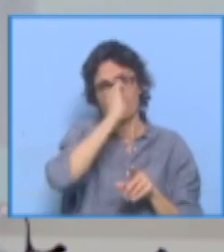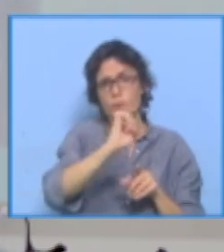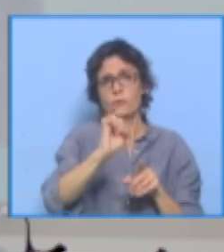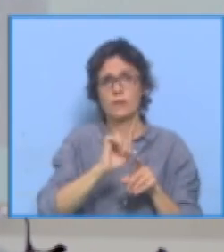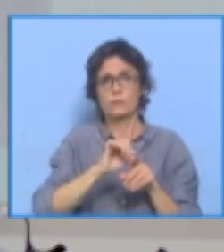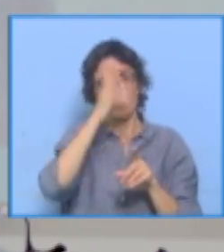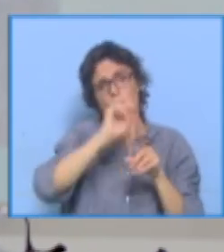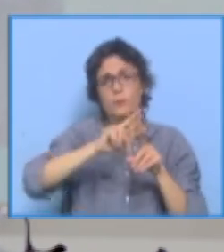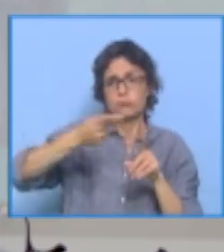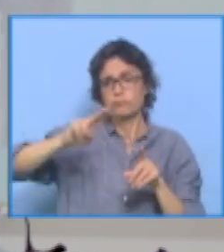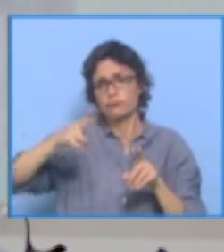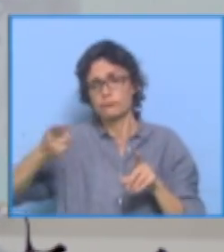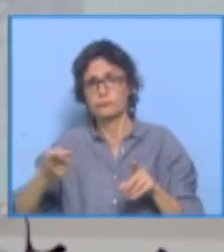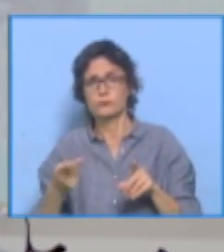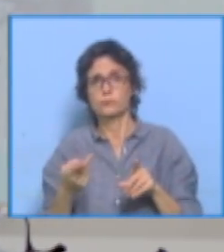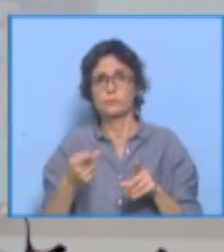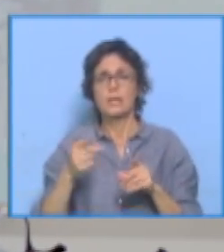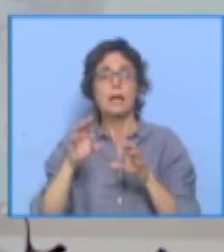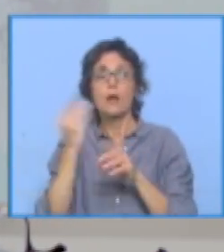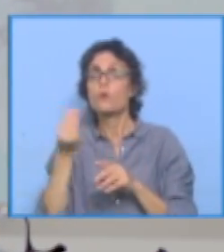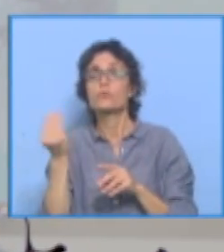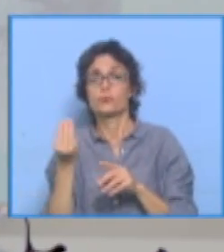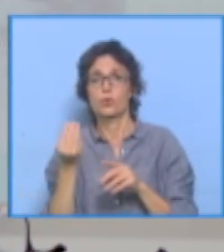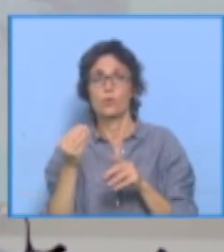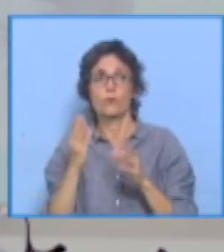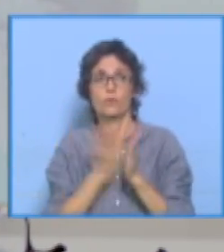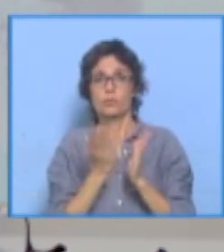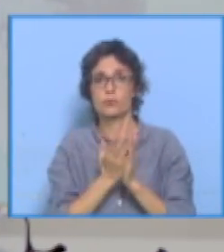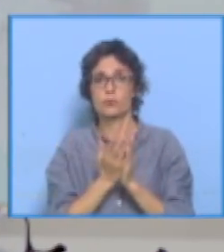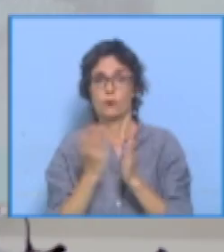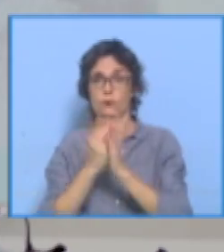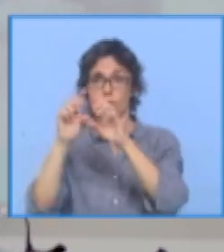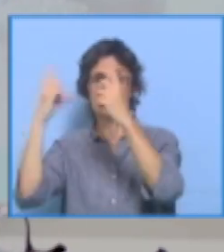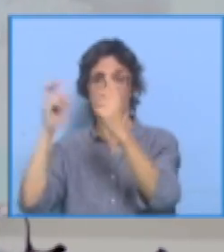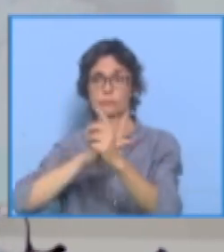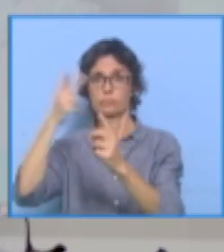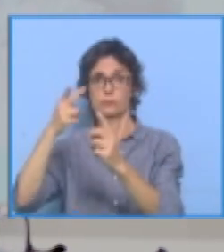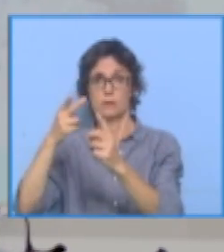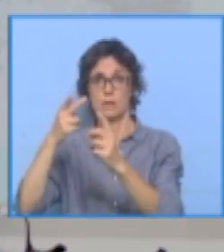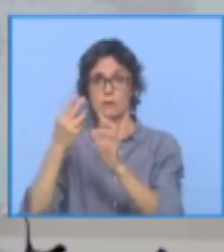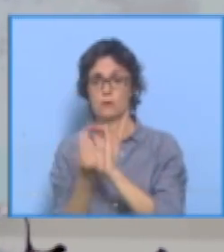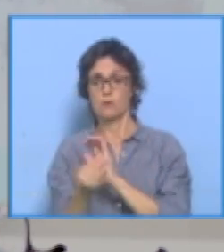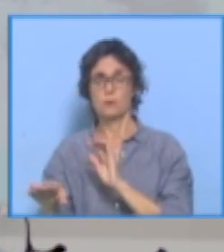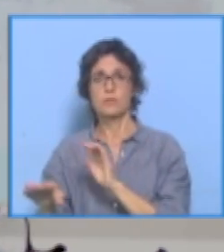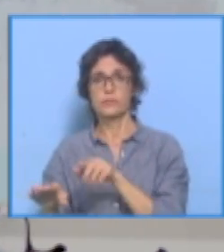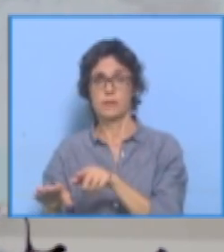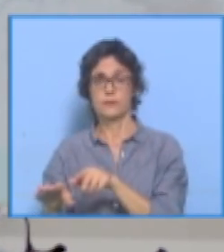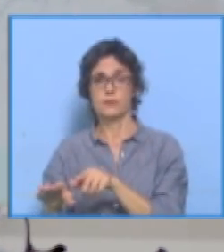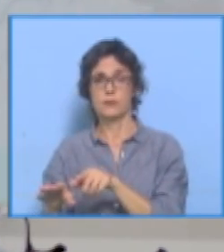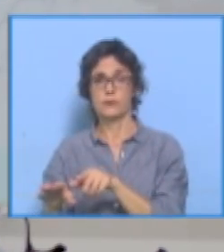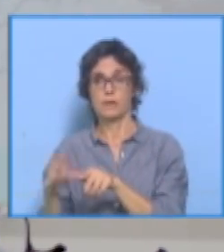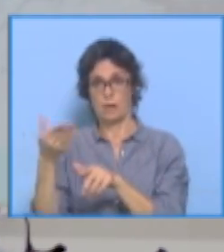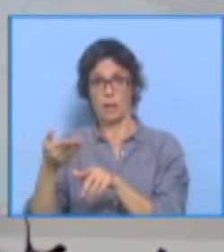acontece? Passam pelo secundário, uma vez na vida, crianças que estão no